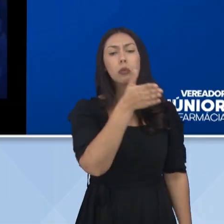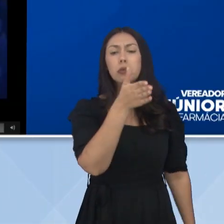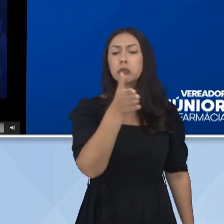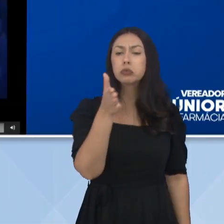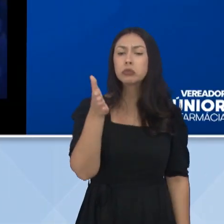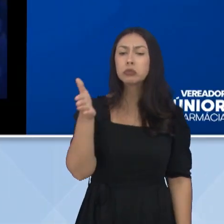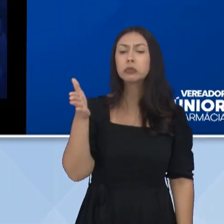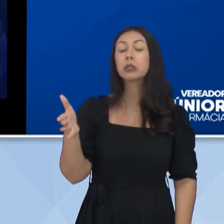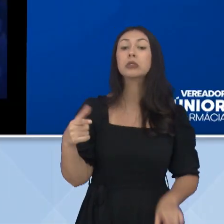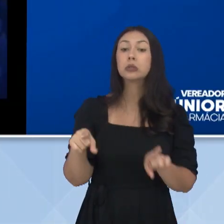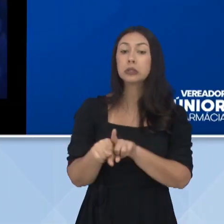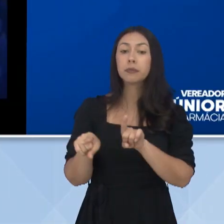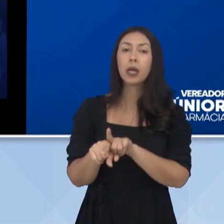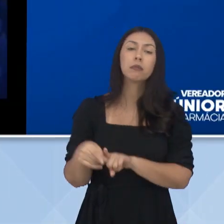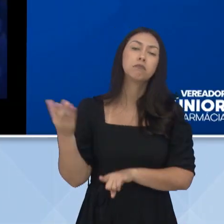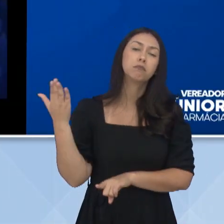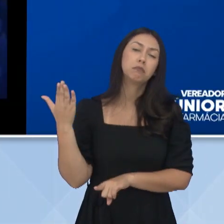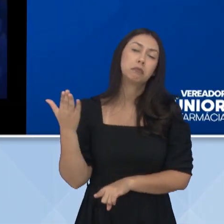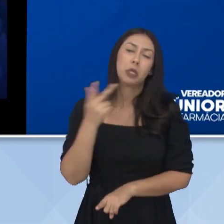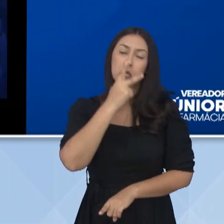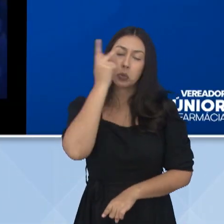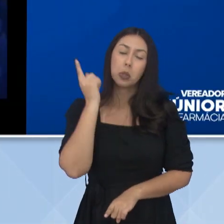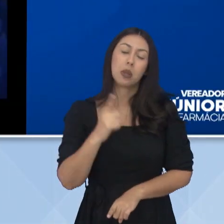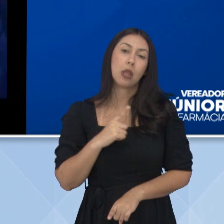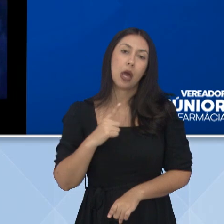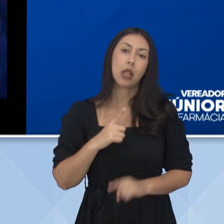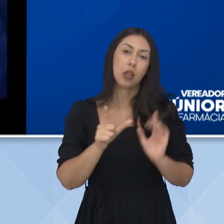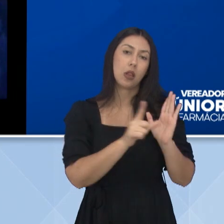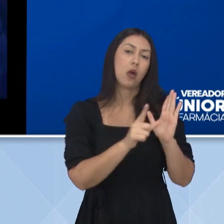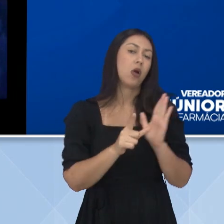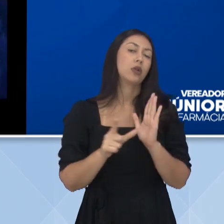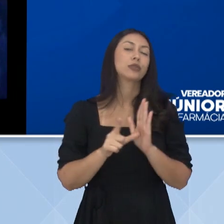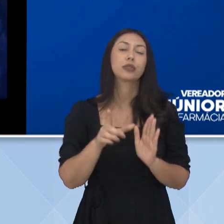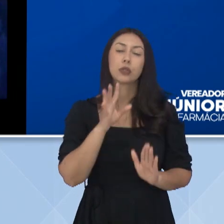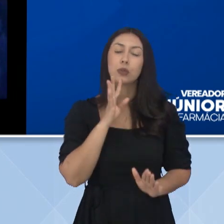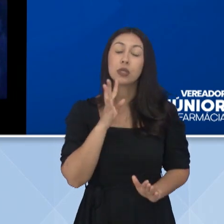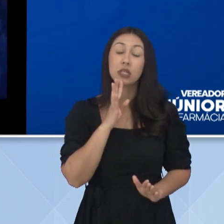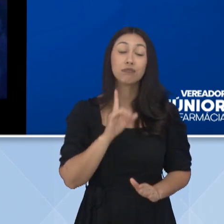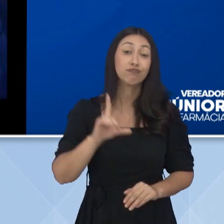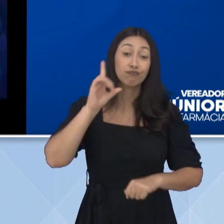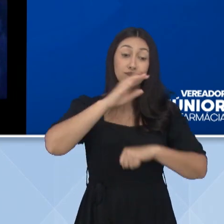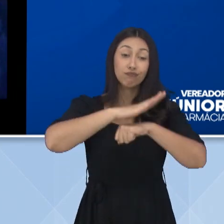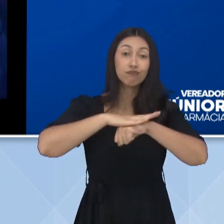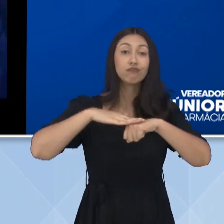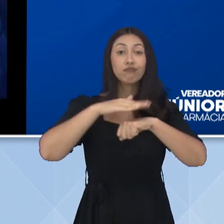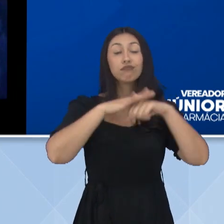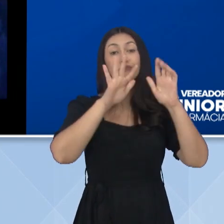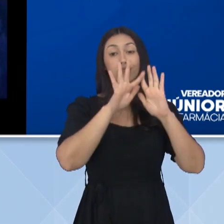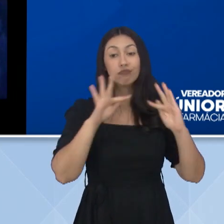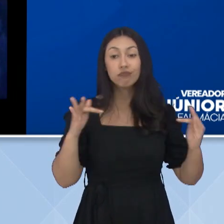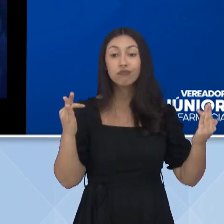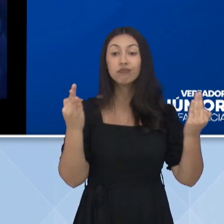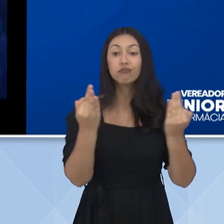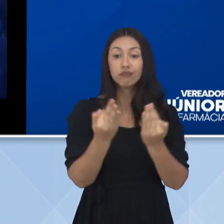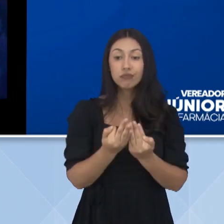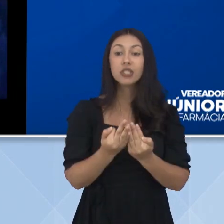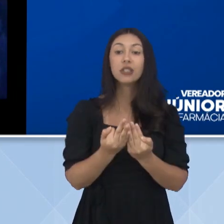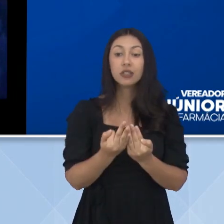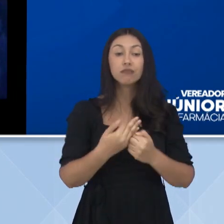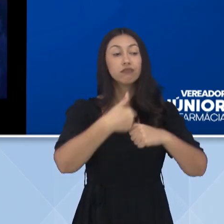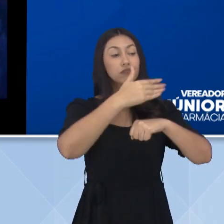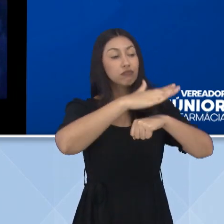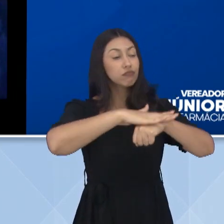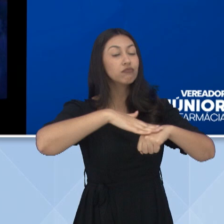senhor que também tem comércio lá na região, conhece. Então, Deus console a família, né? Deu o